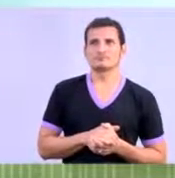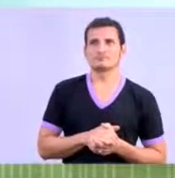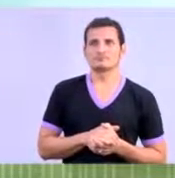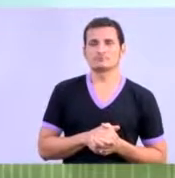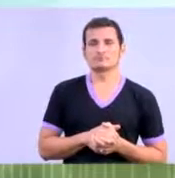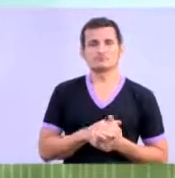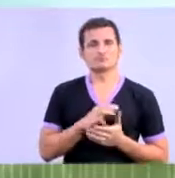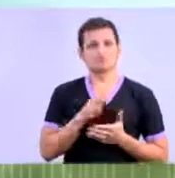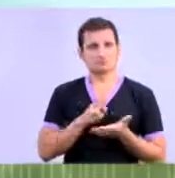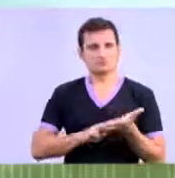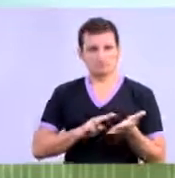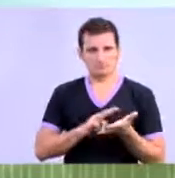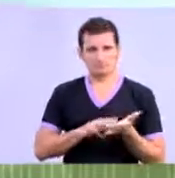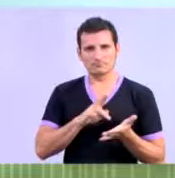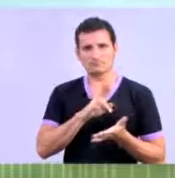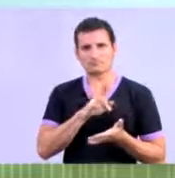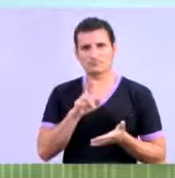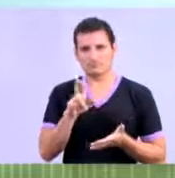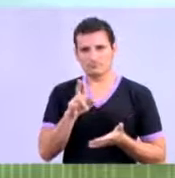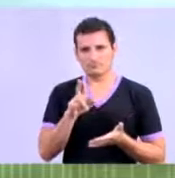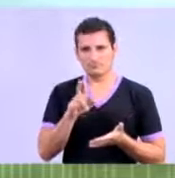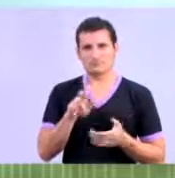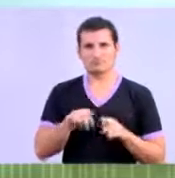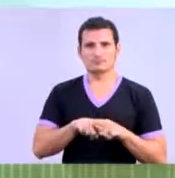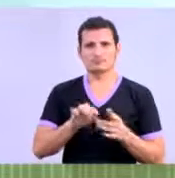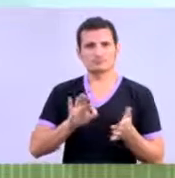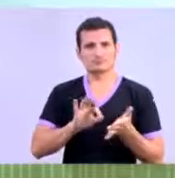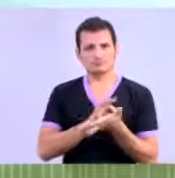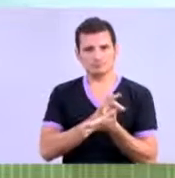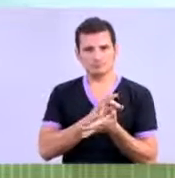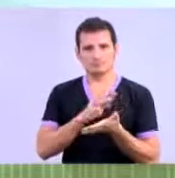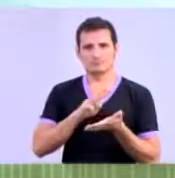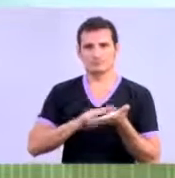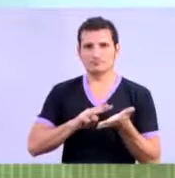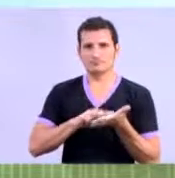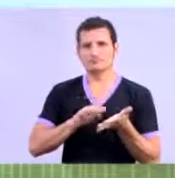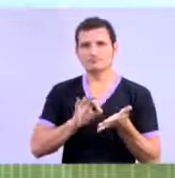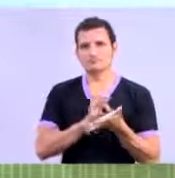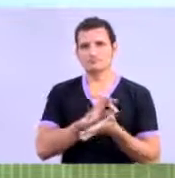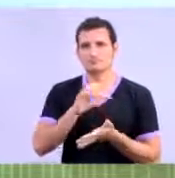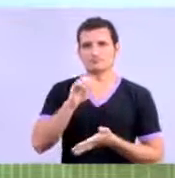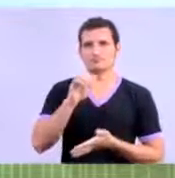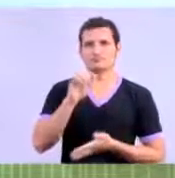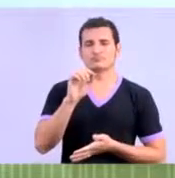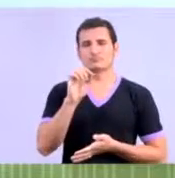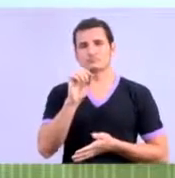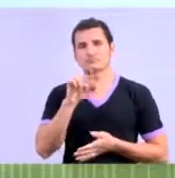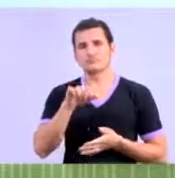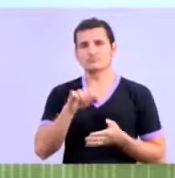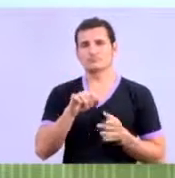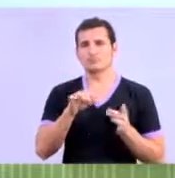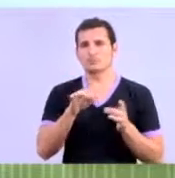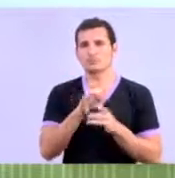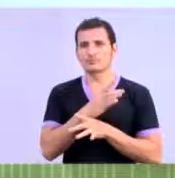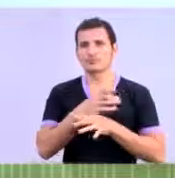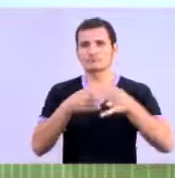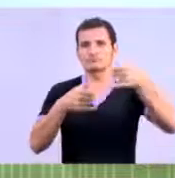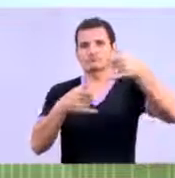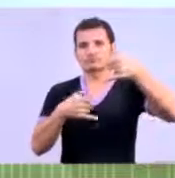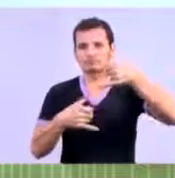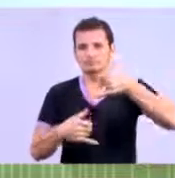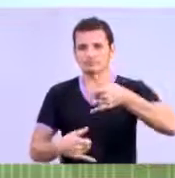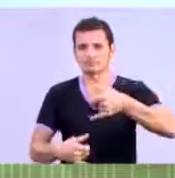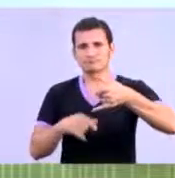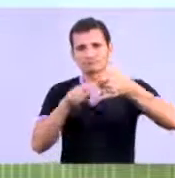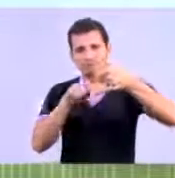nome do método e eu tenho um conceito de assinatura do método. A assinatura do método é o método completo, aquele código todo, que vai desde o